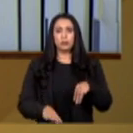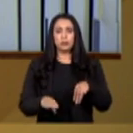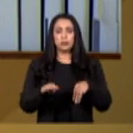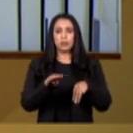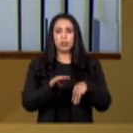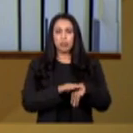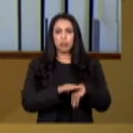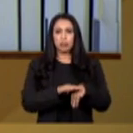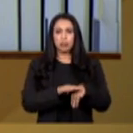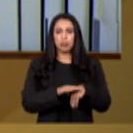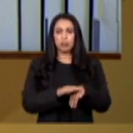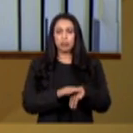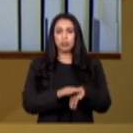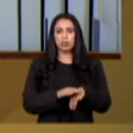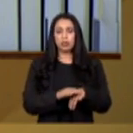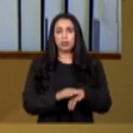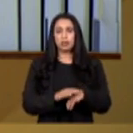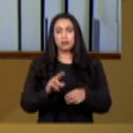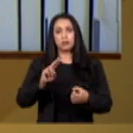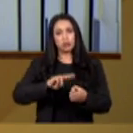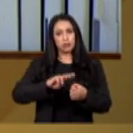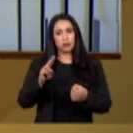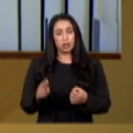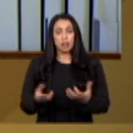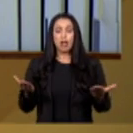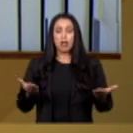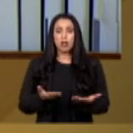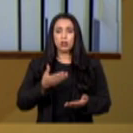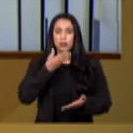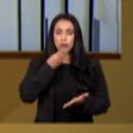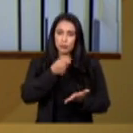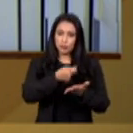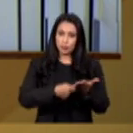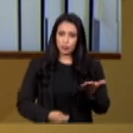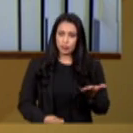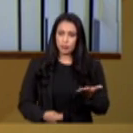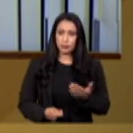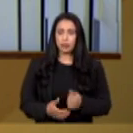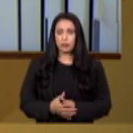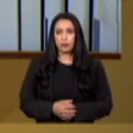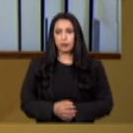do amaral advogado-geral marco aurélio para falar